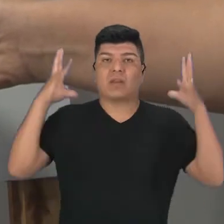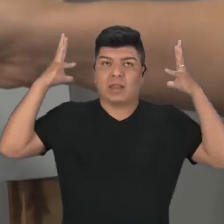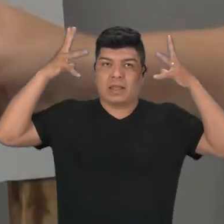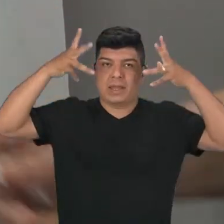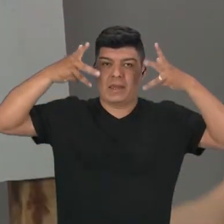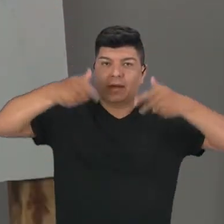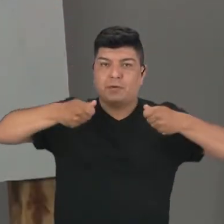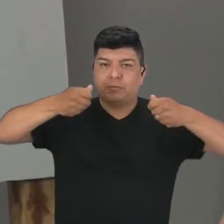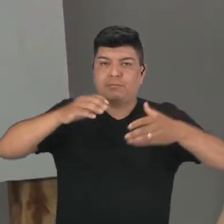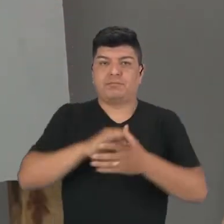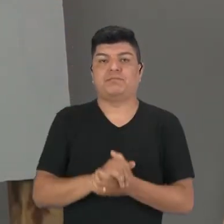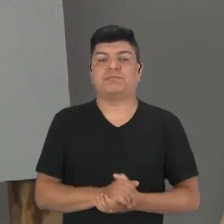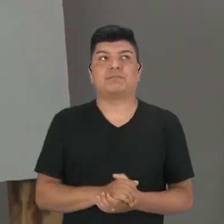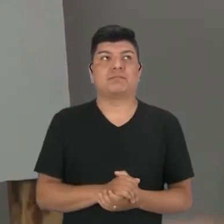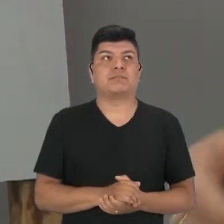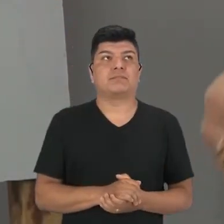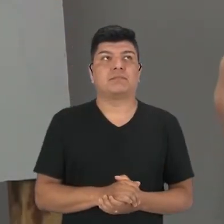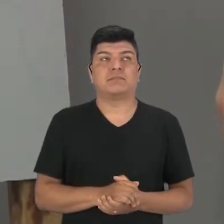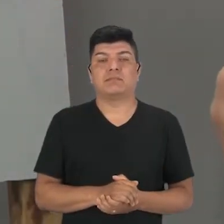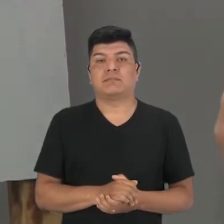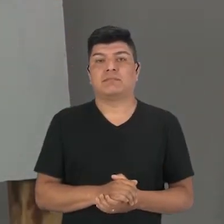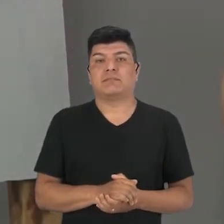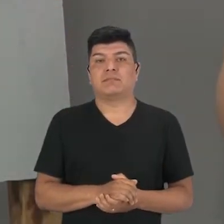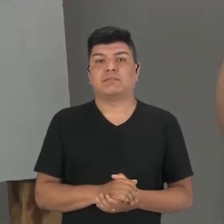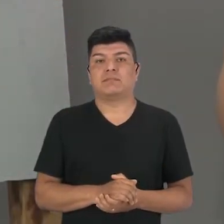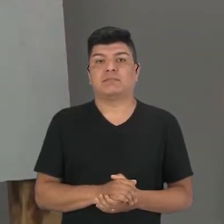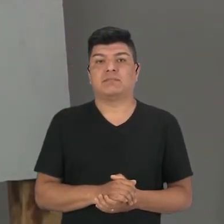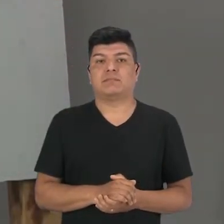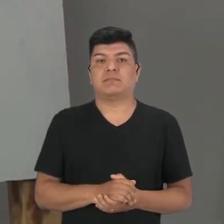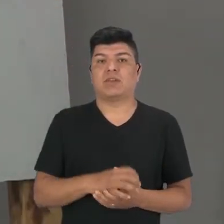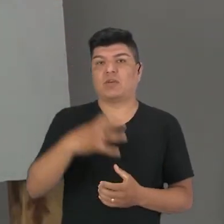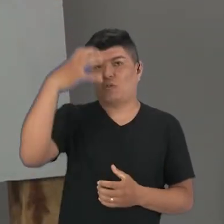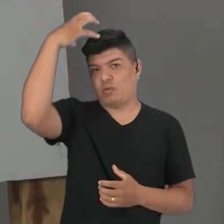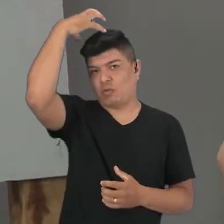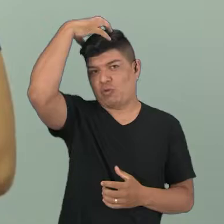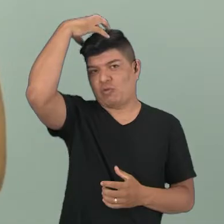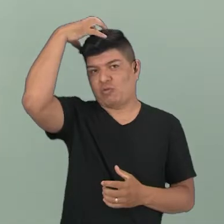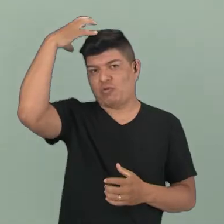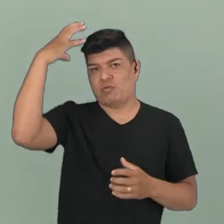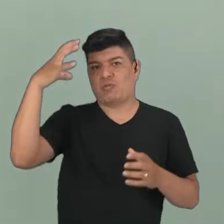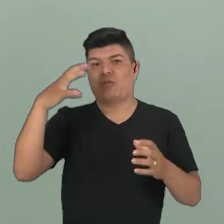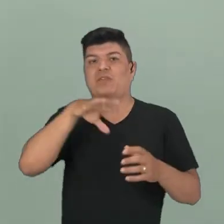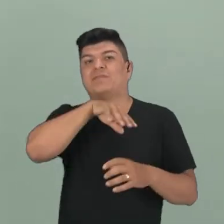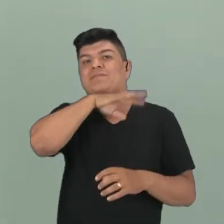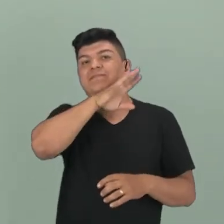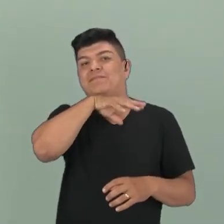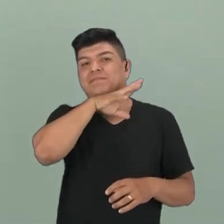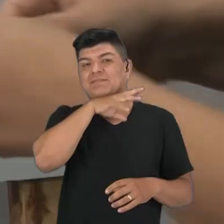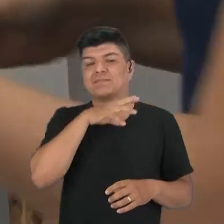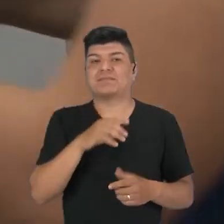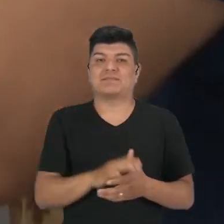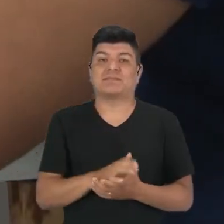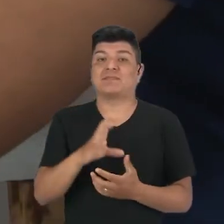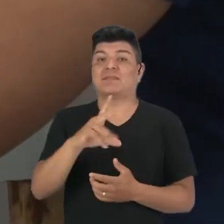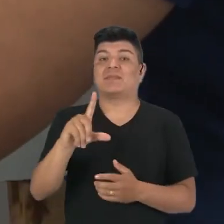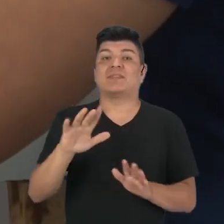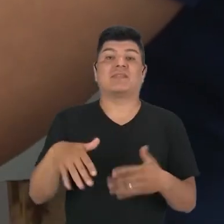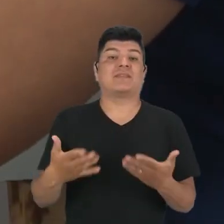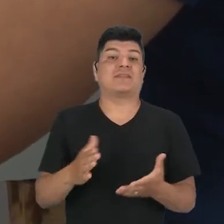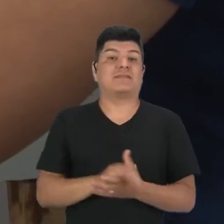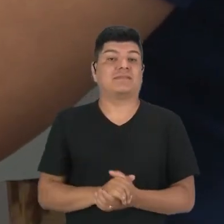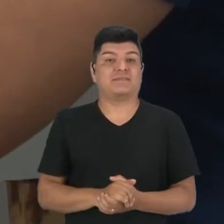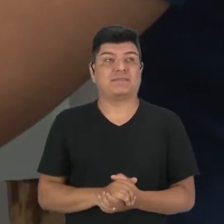leão leão ele é rei dos animais esse aí eu acho que vocês vão acertar de casa né o leão ele é classificado